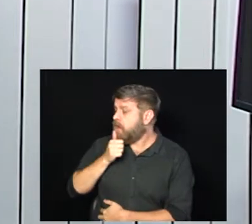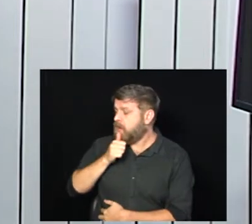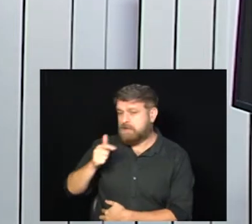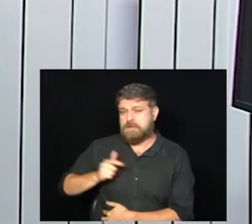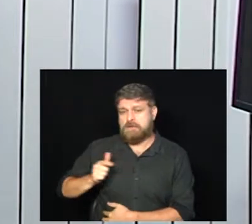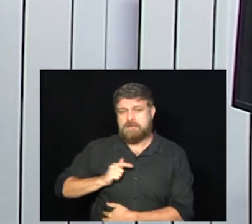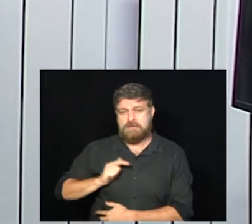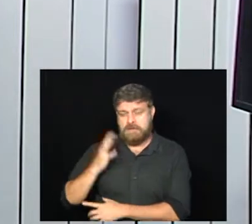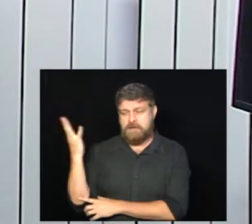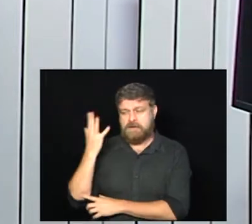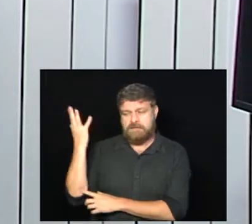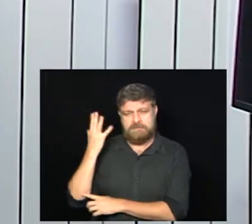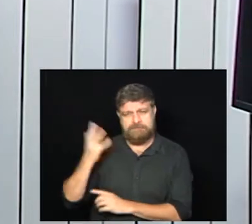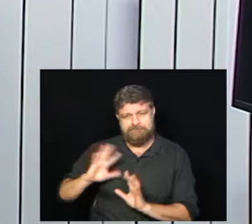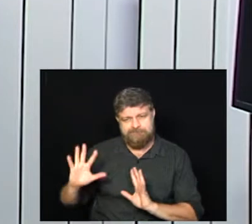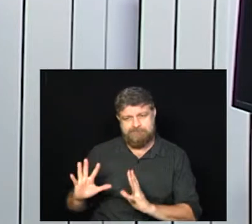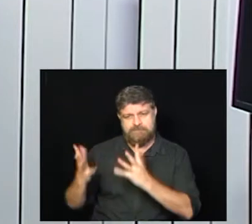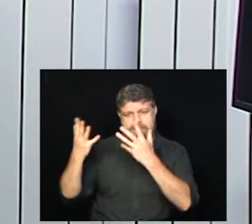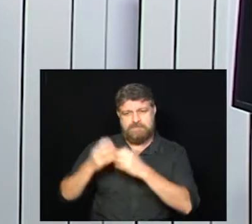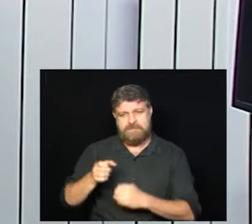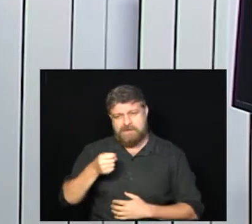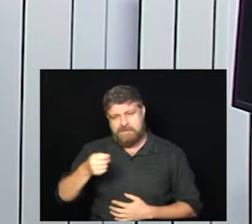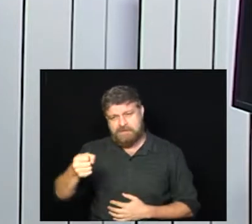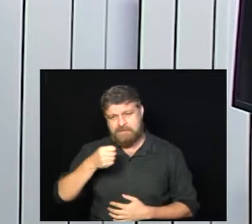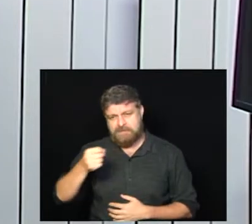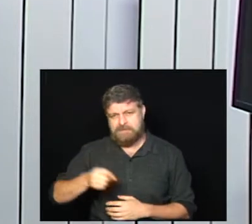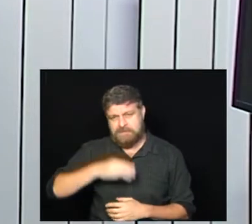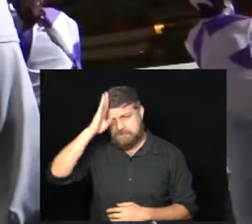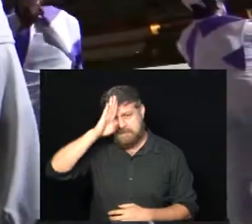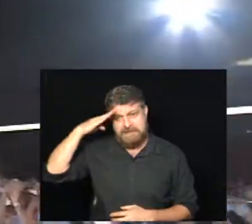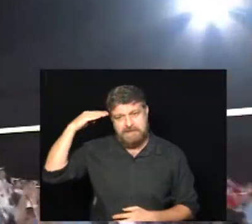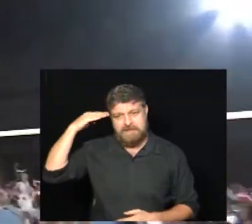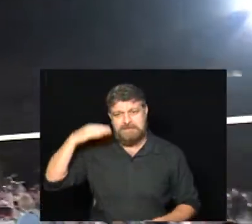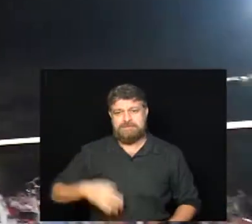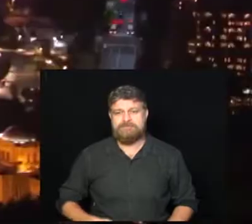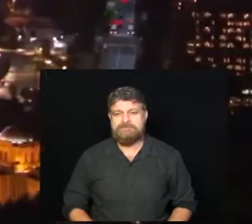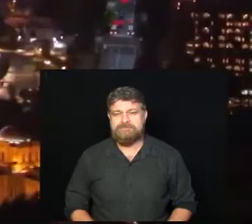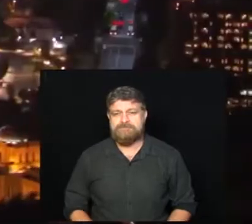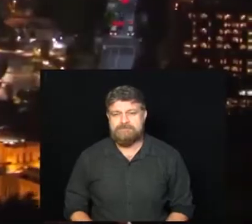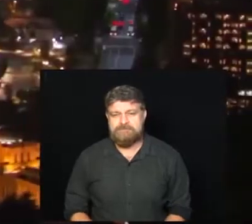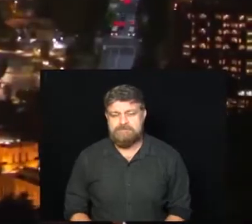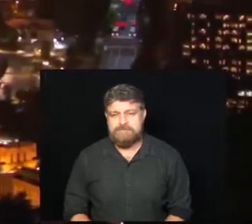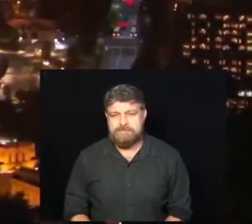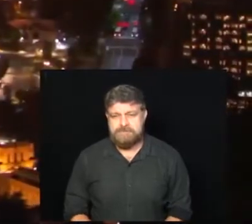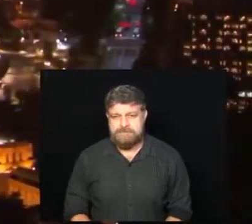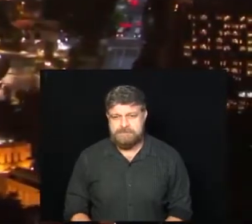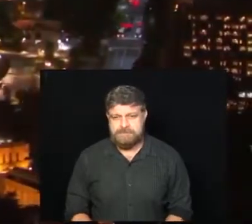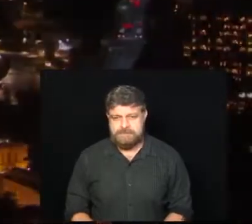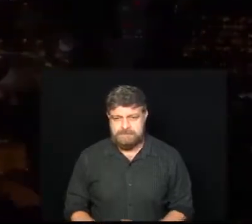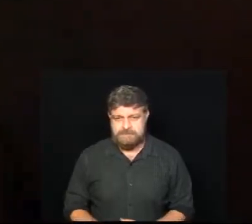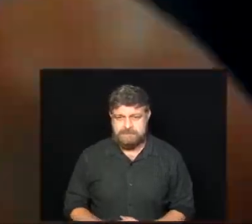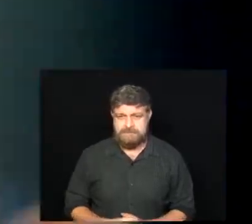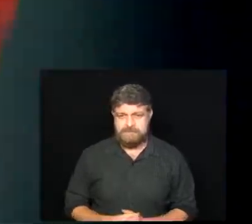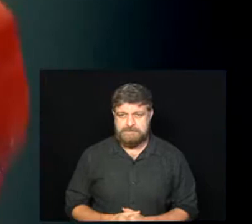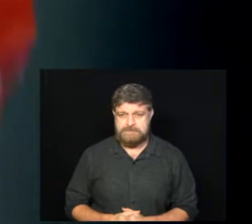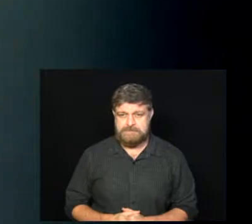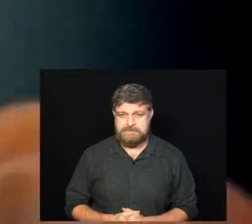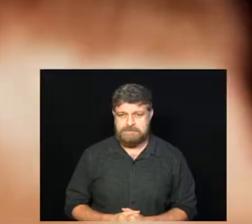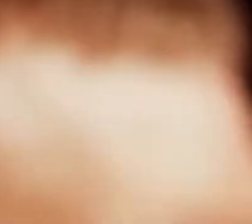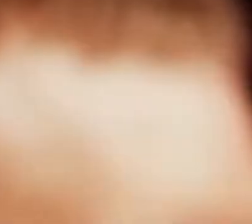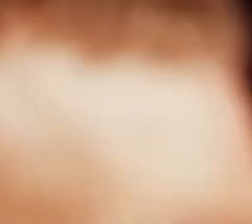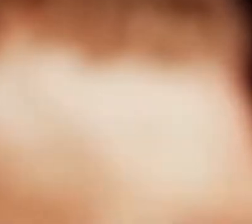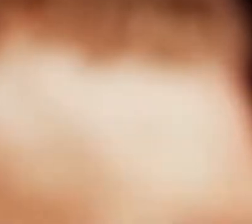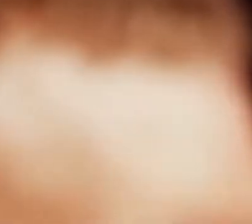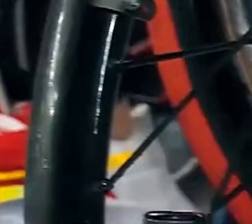de comemoração. A reportagem é da Mariana Meira. Here we are, and I think it all starts with just not being